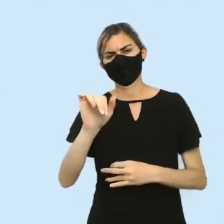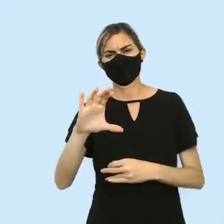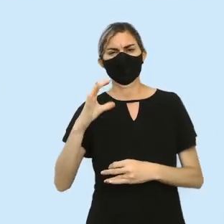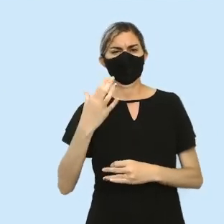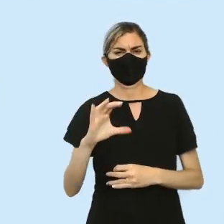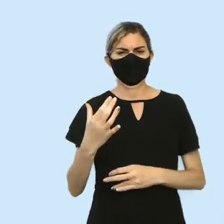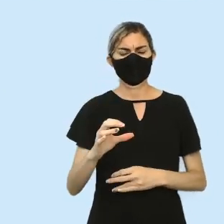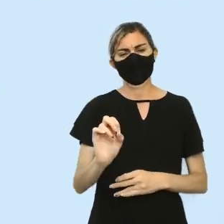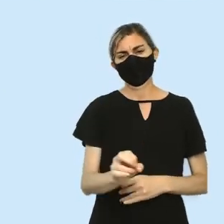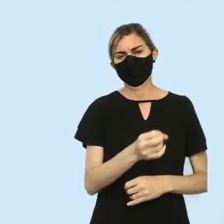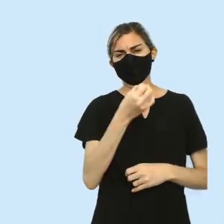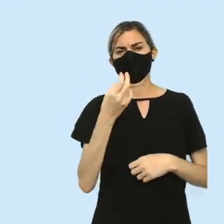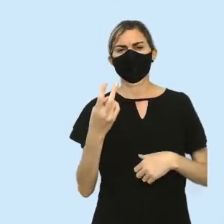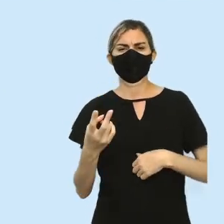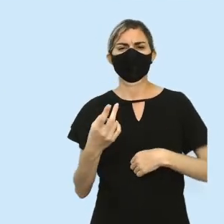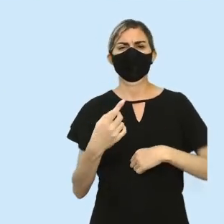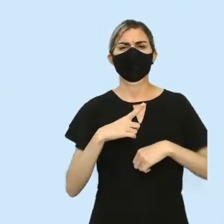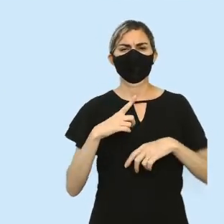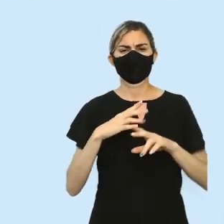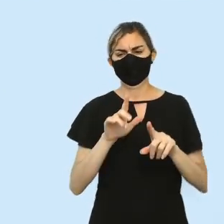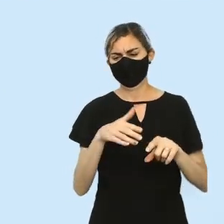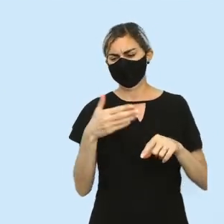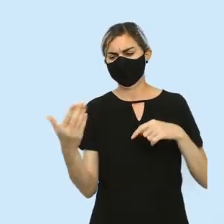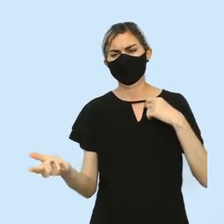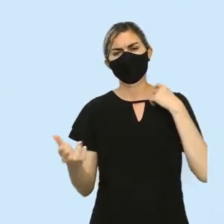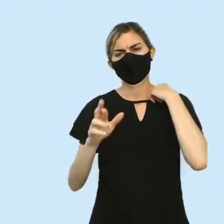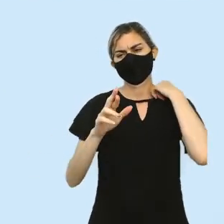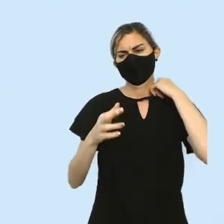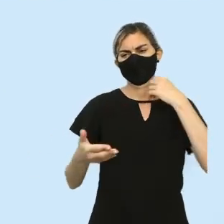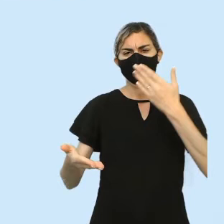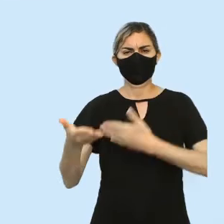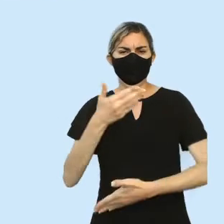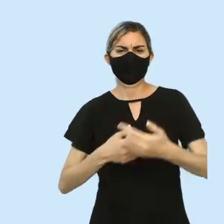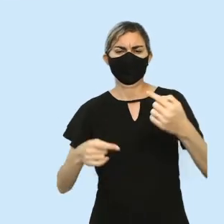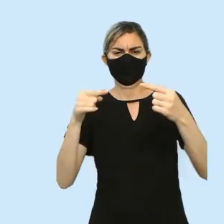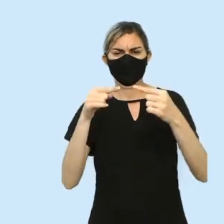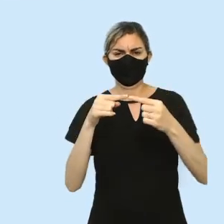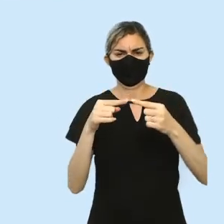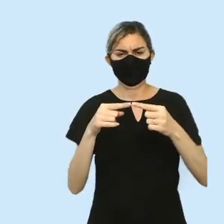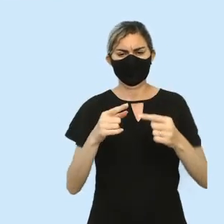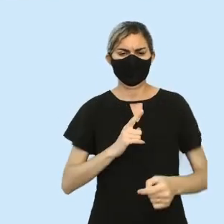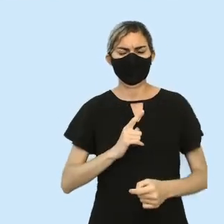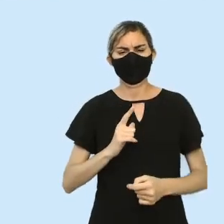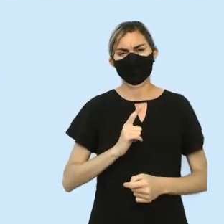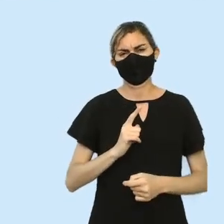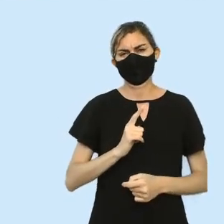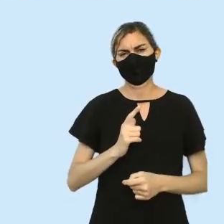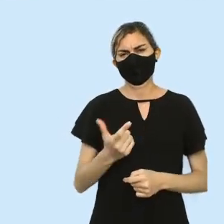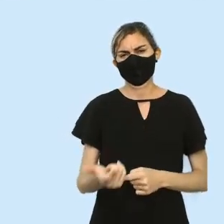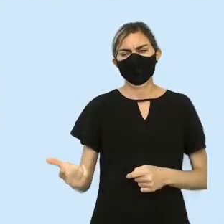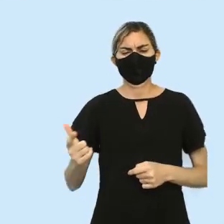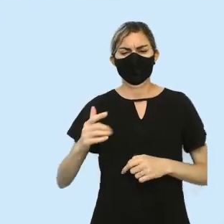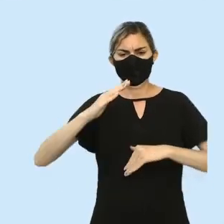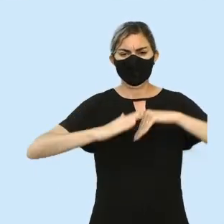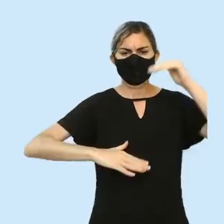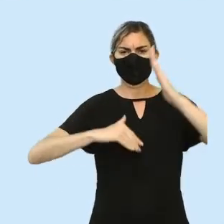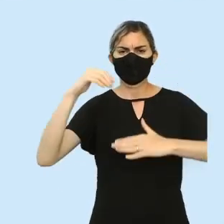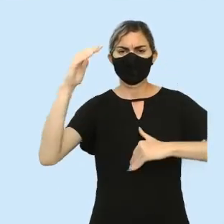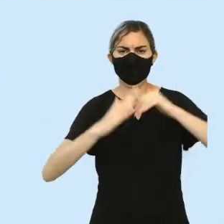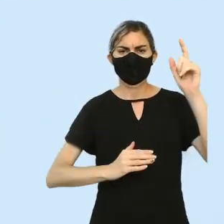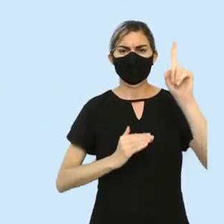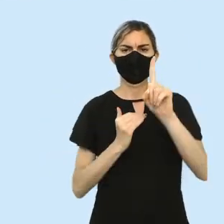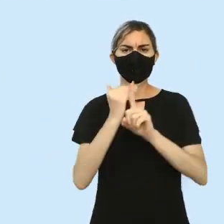Celsius. Ou temos ao lado a relação que existe entre a